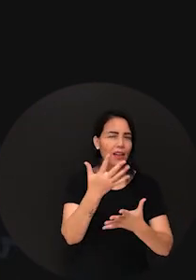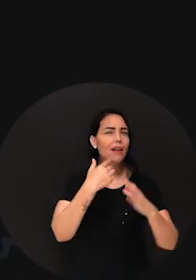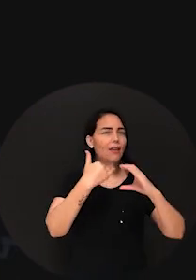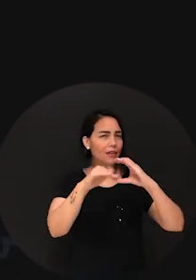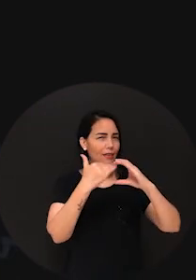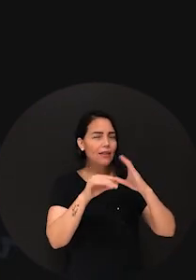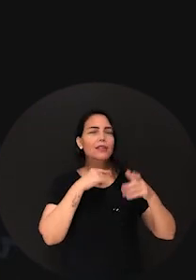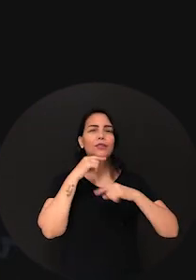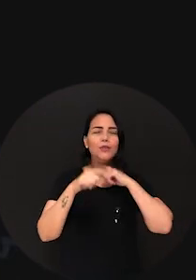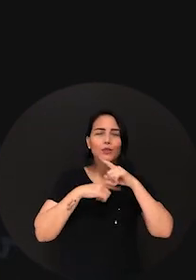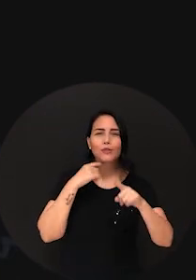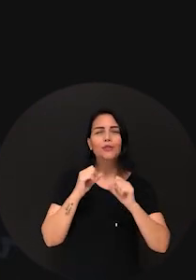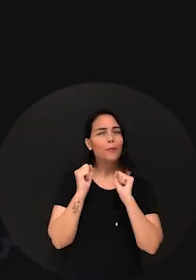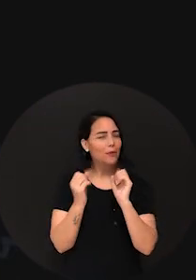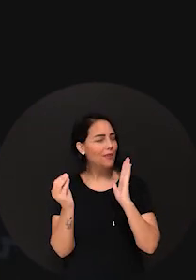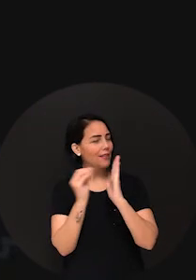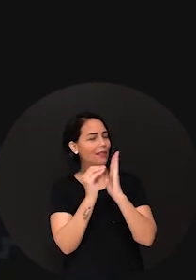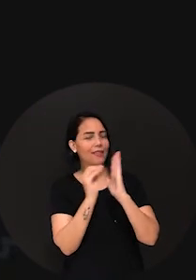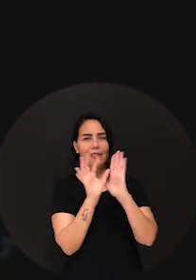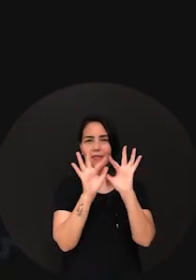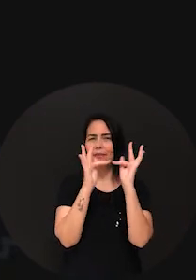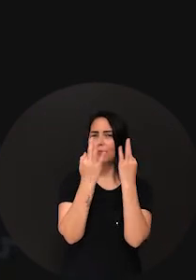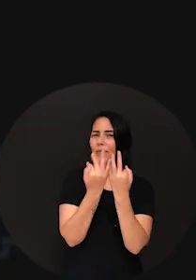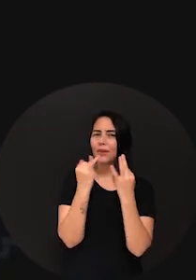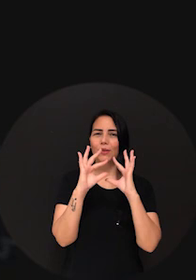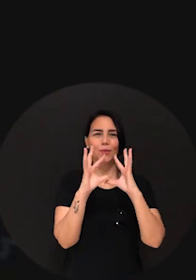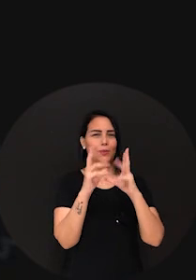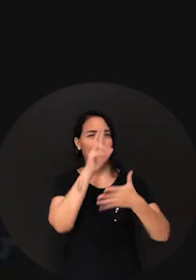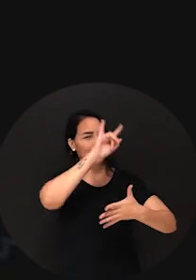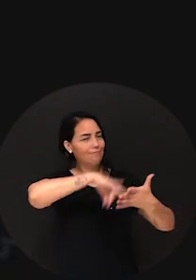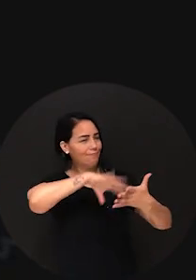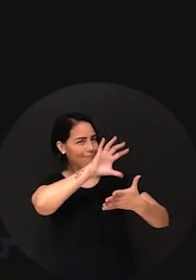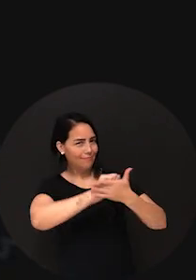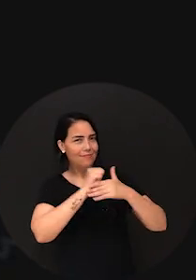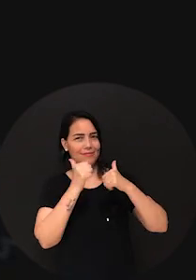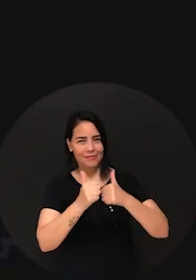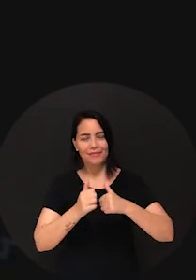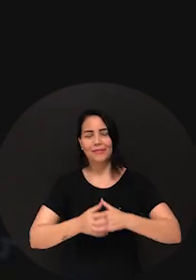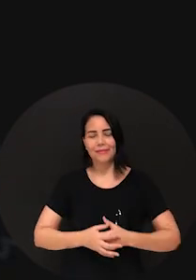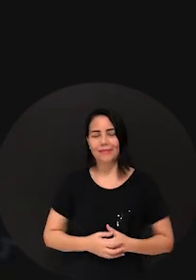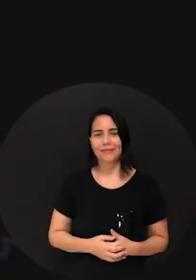Pode colocar a família inteira aí para se inscrever.